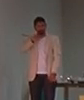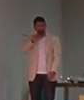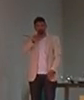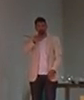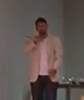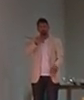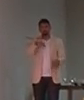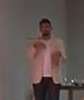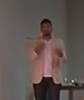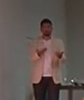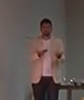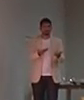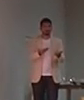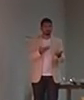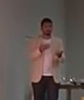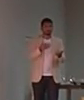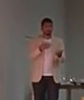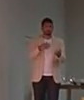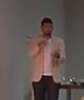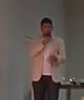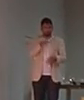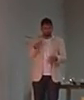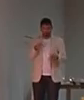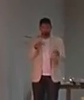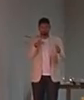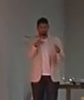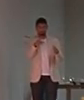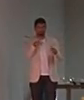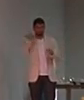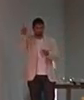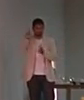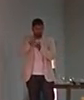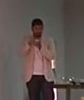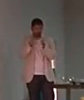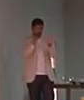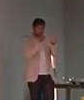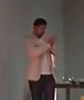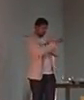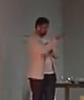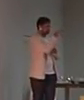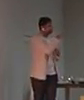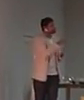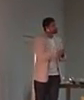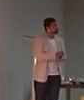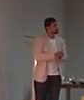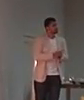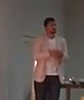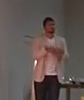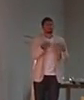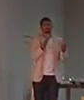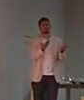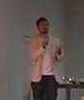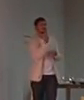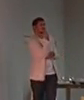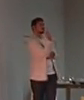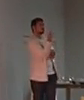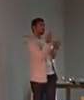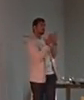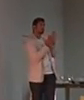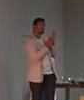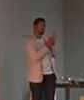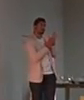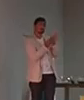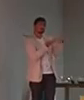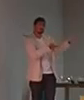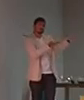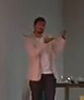docente, Campus Recife. A pergunta, professor José Mário: qual a sua proposta para a